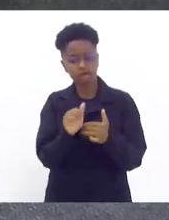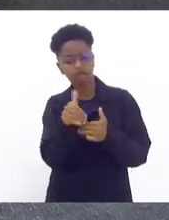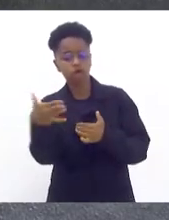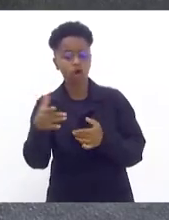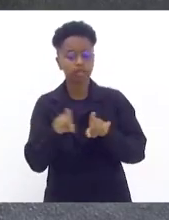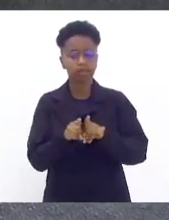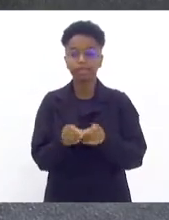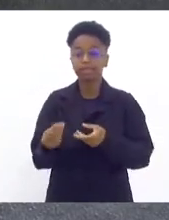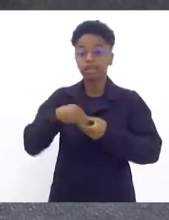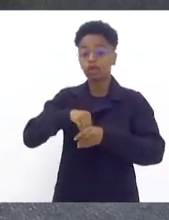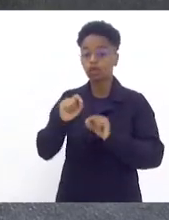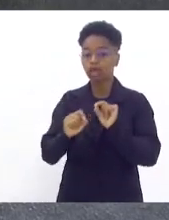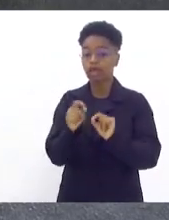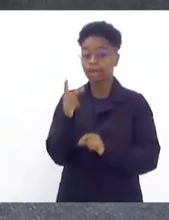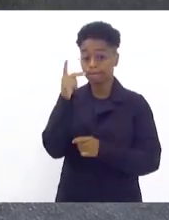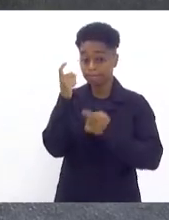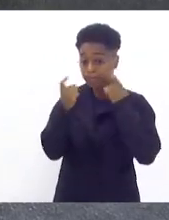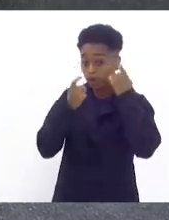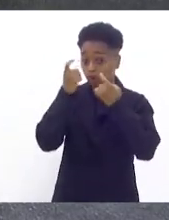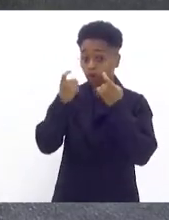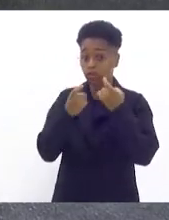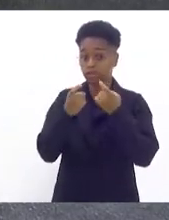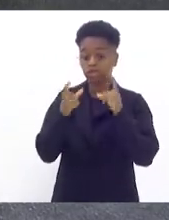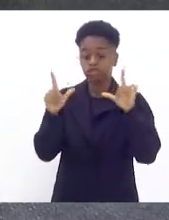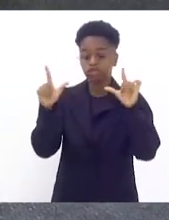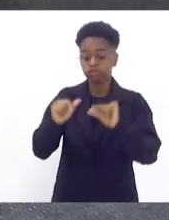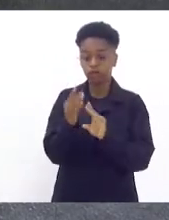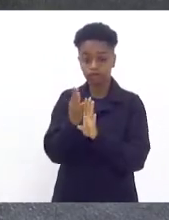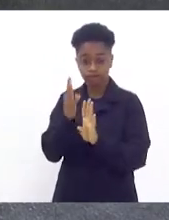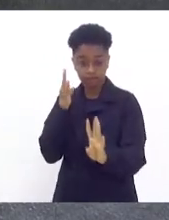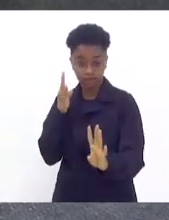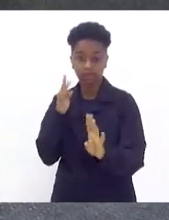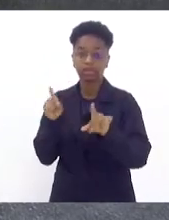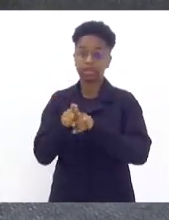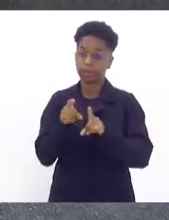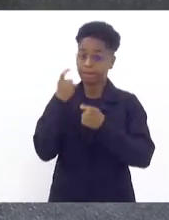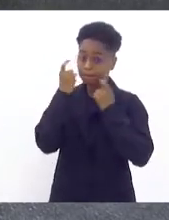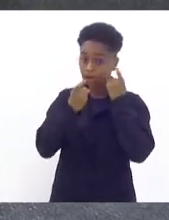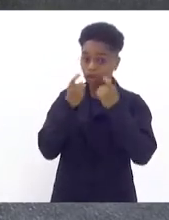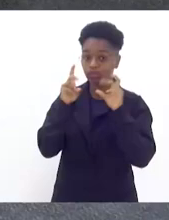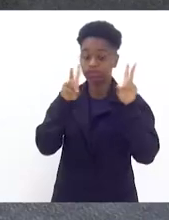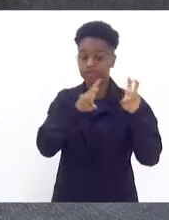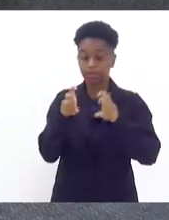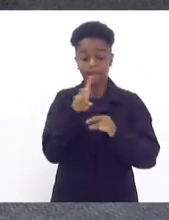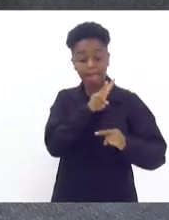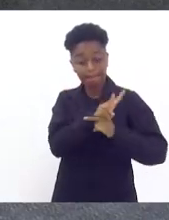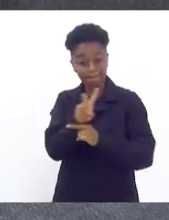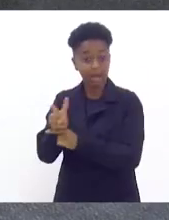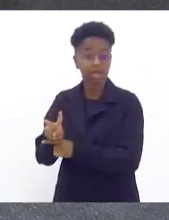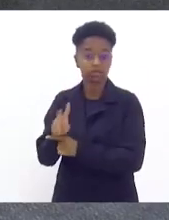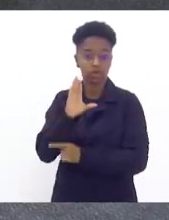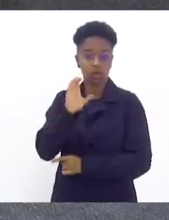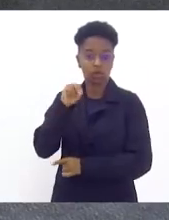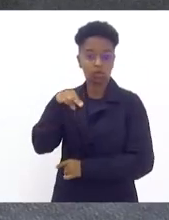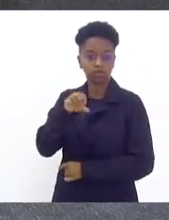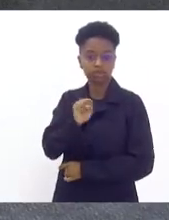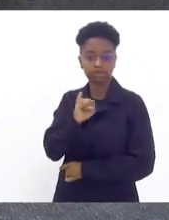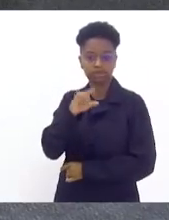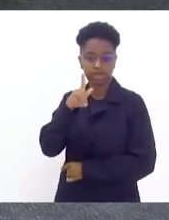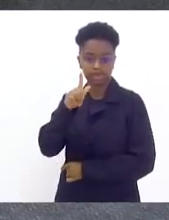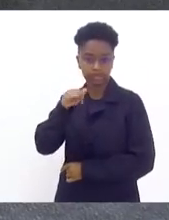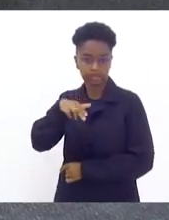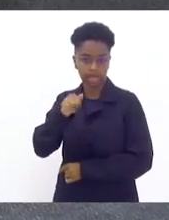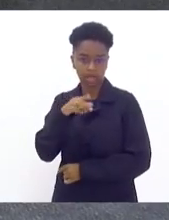sua preocupação na redução das filas, a sua preocupação com a questão dos empréstimos consignados. E quando